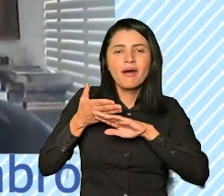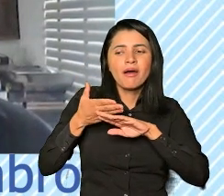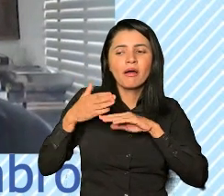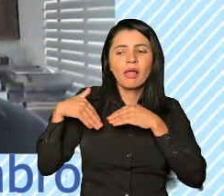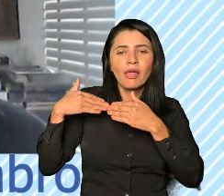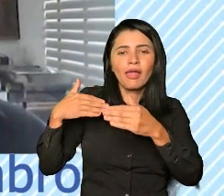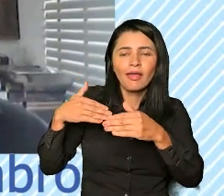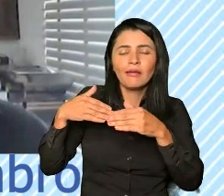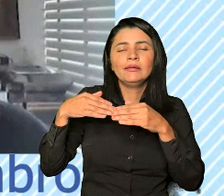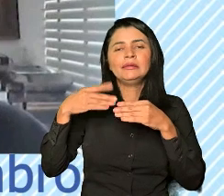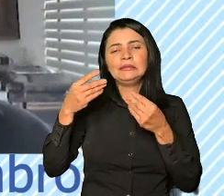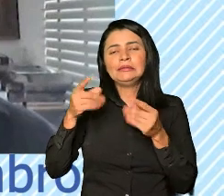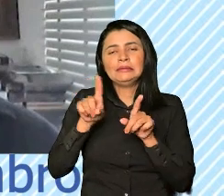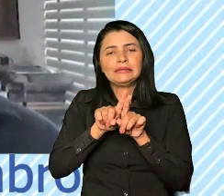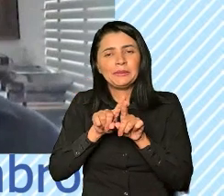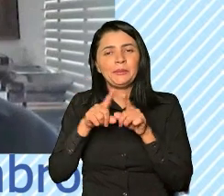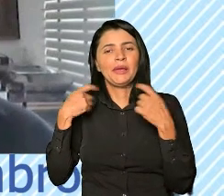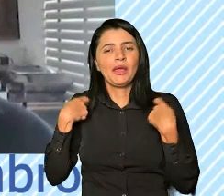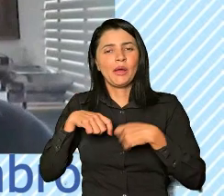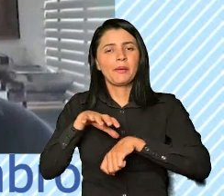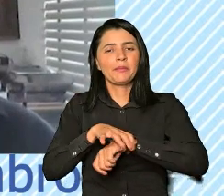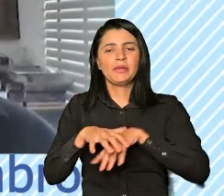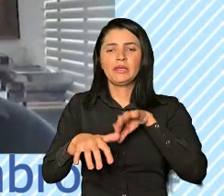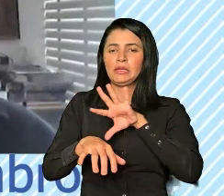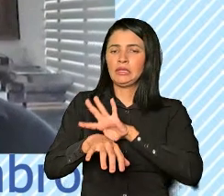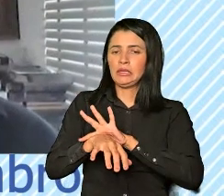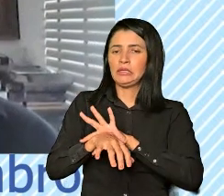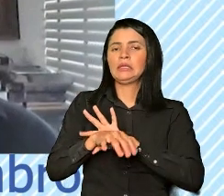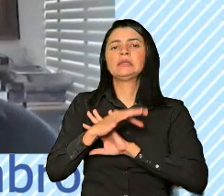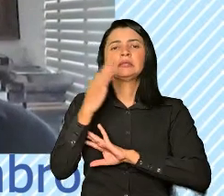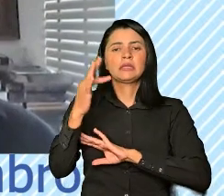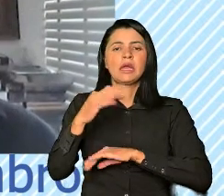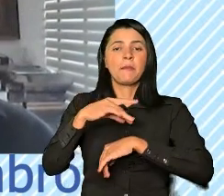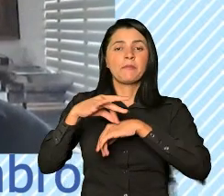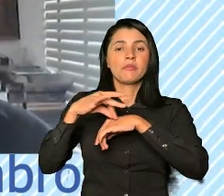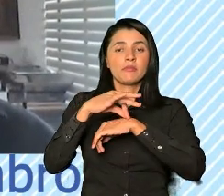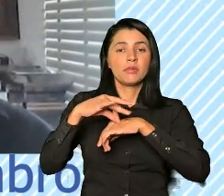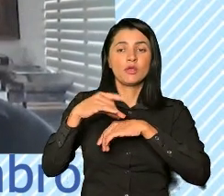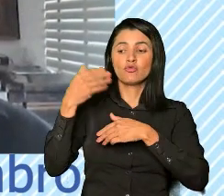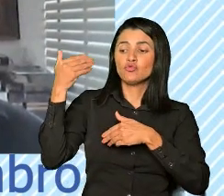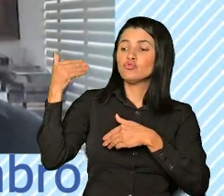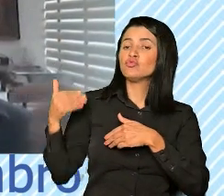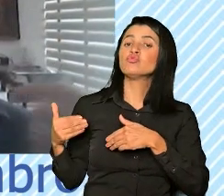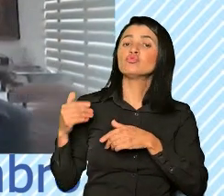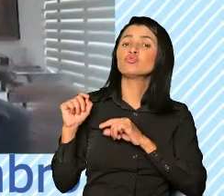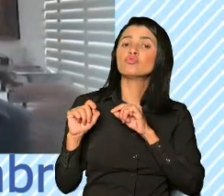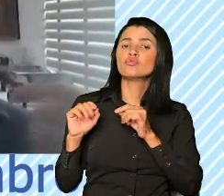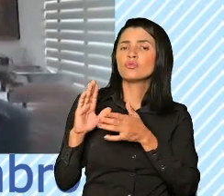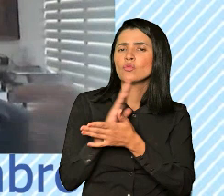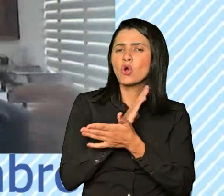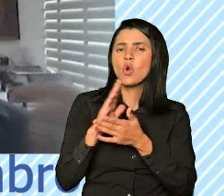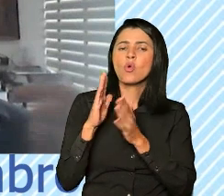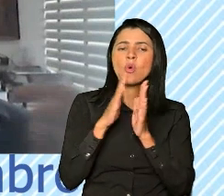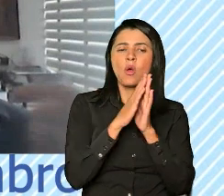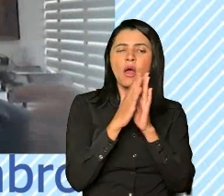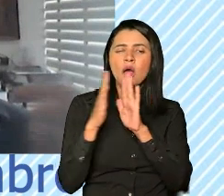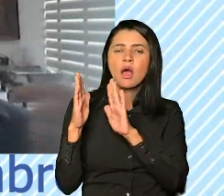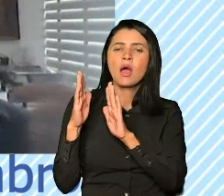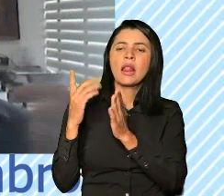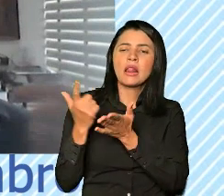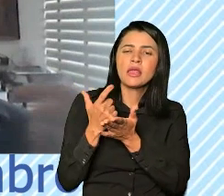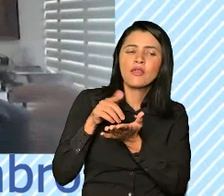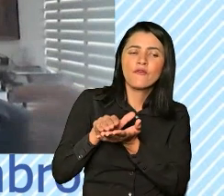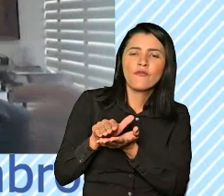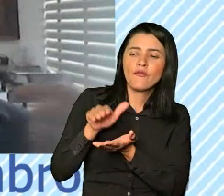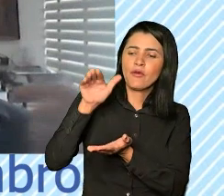tempo, né? Estou vestindo uma camisa social de cor preta, e no meu fundo, alguns livros empilhados, né?